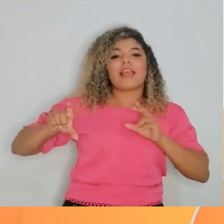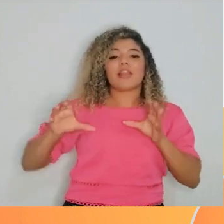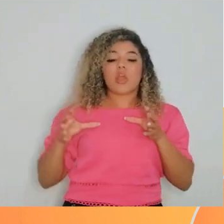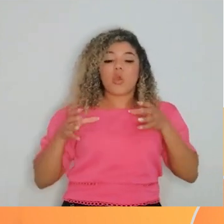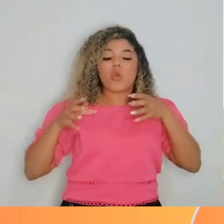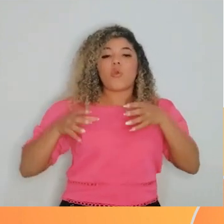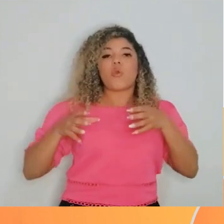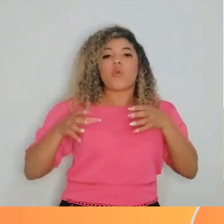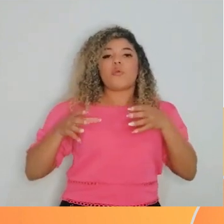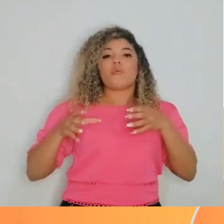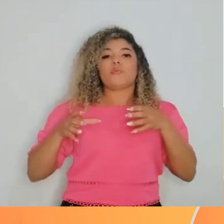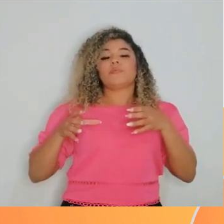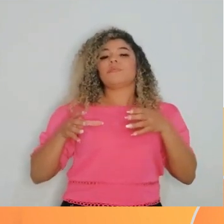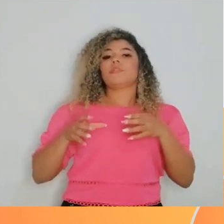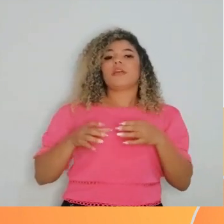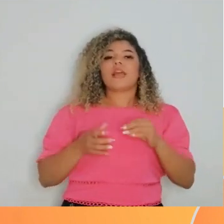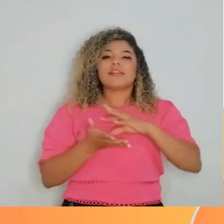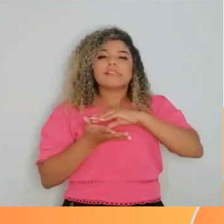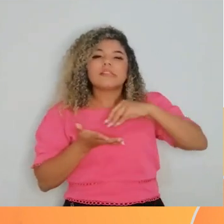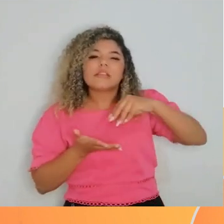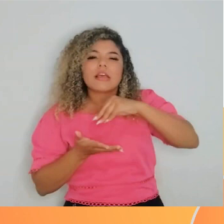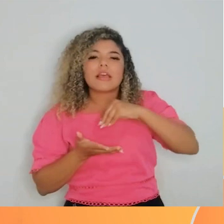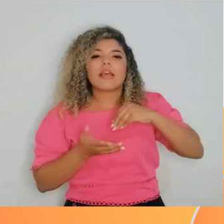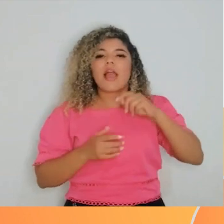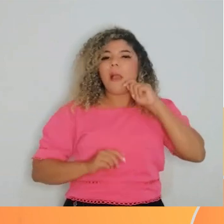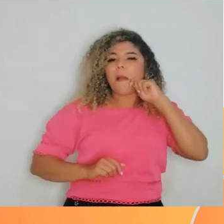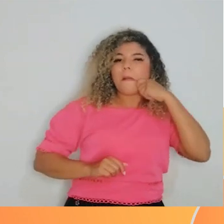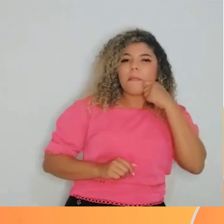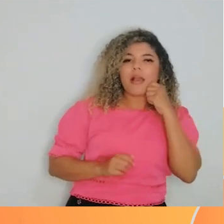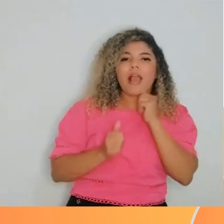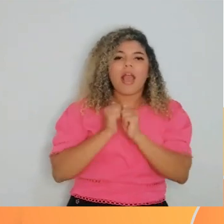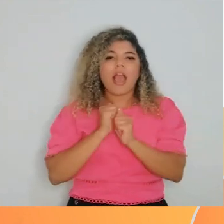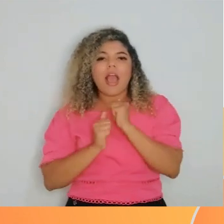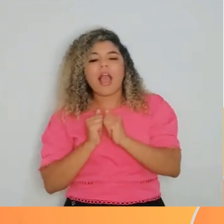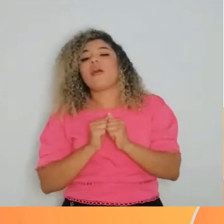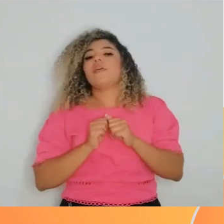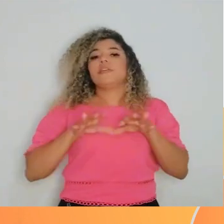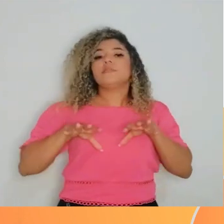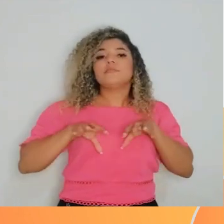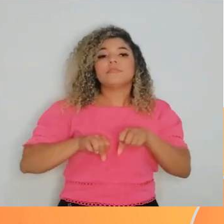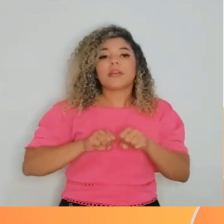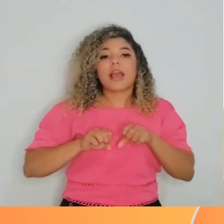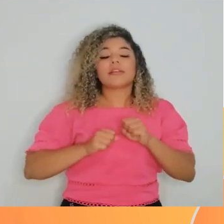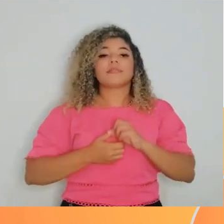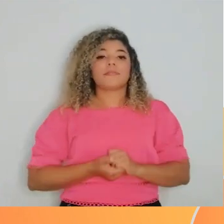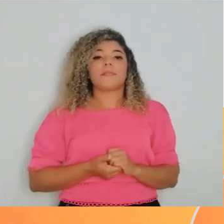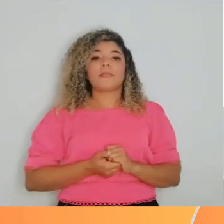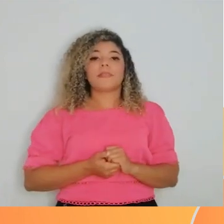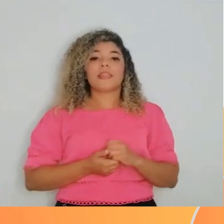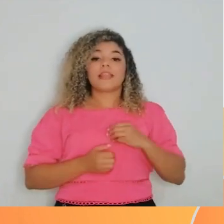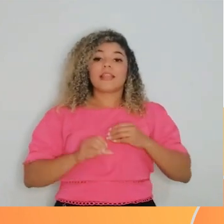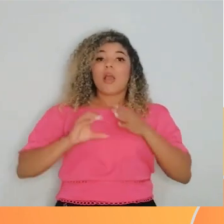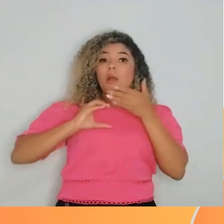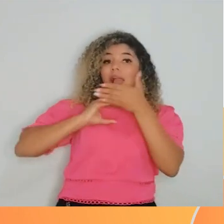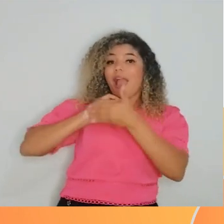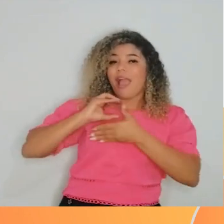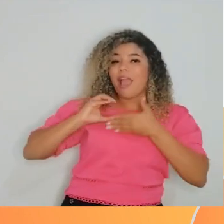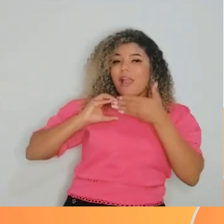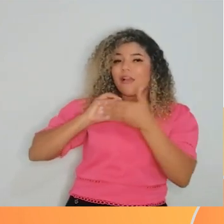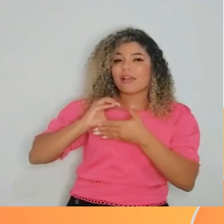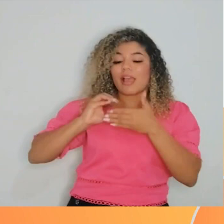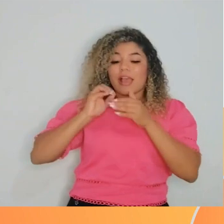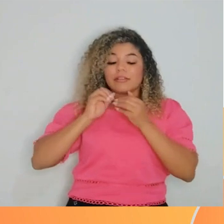parte do grupo que é representado por cereais, pães, arroz, massa. É um carboidrato